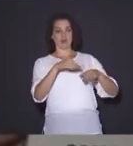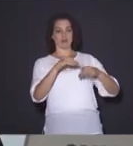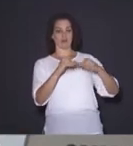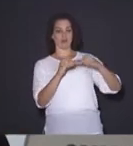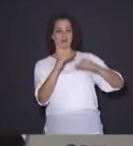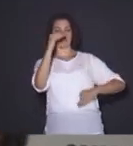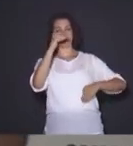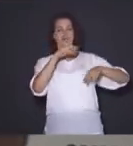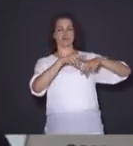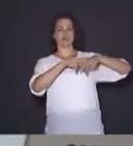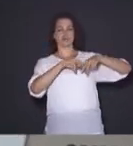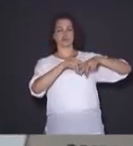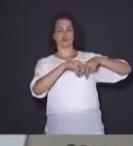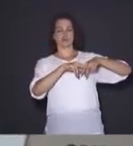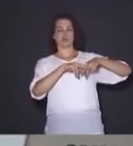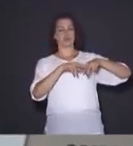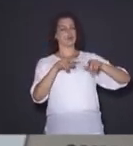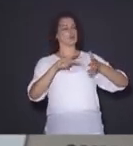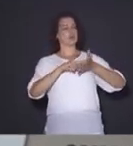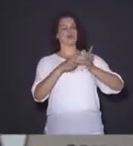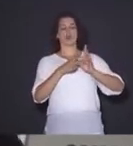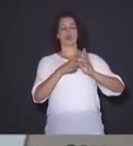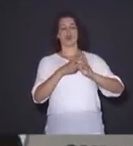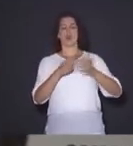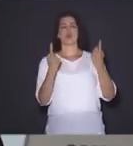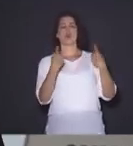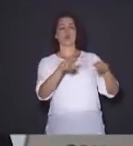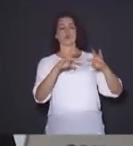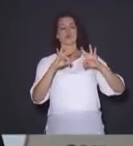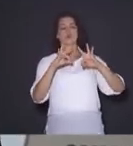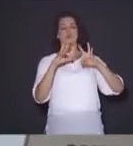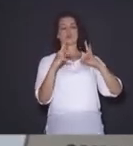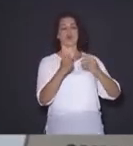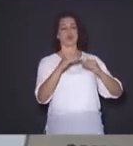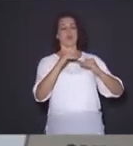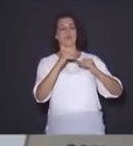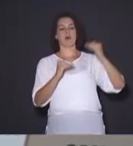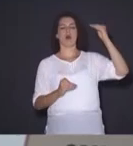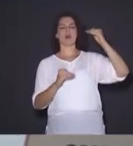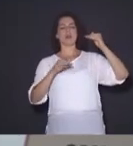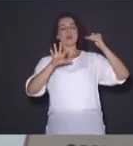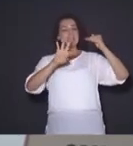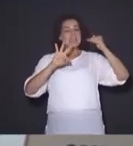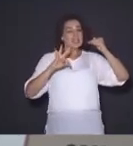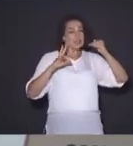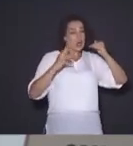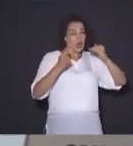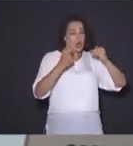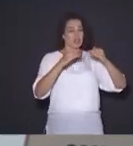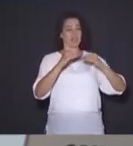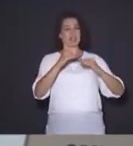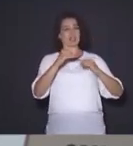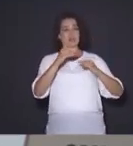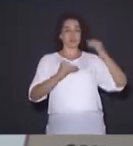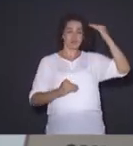enfrentar todas as desigualdades né nós consideramos que enfrentar todas as desigualdades que inclui a desigualdade de gênero